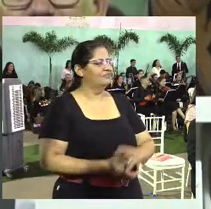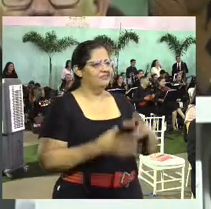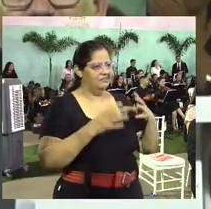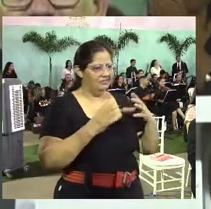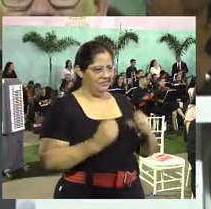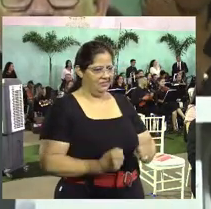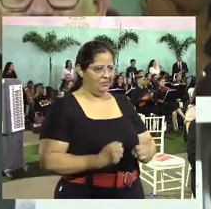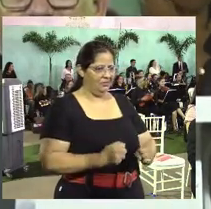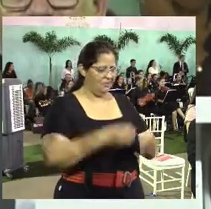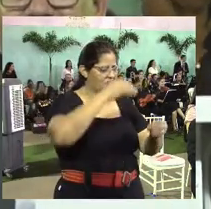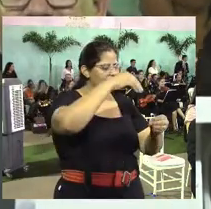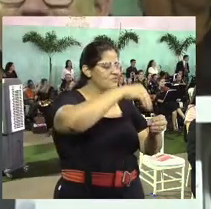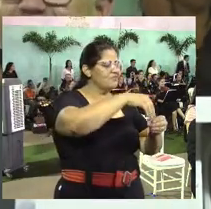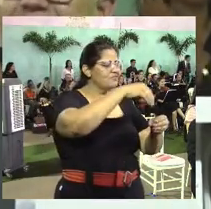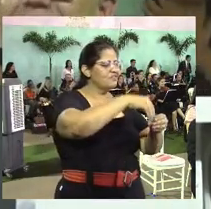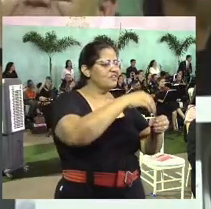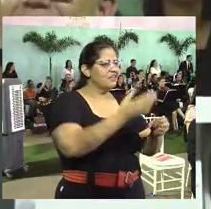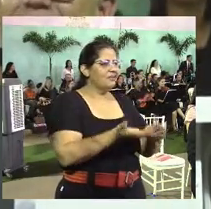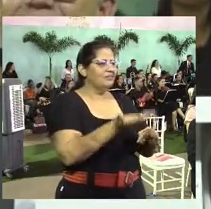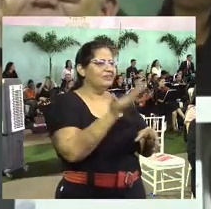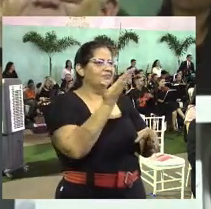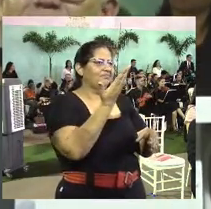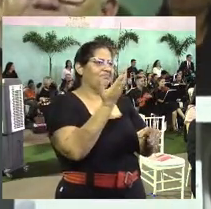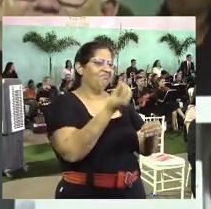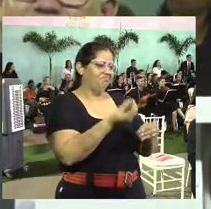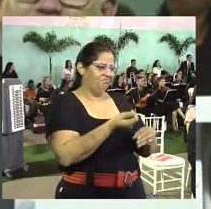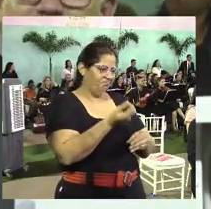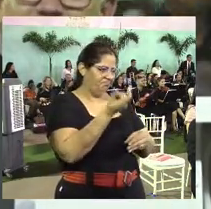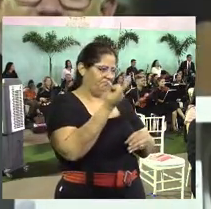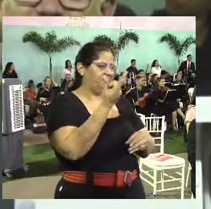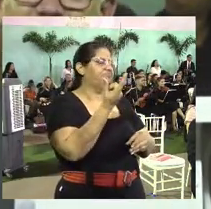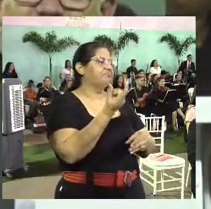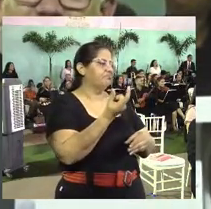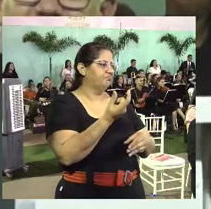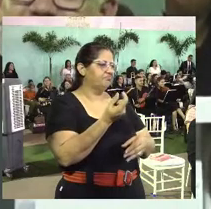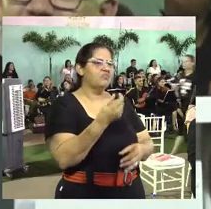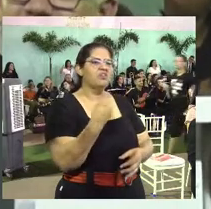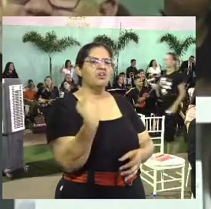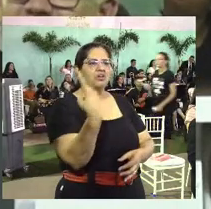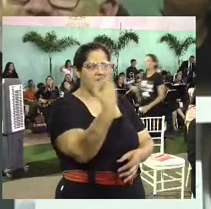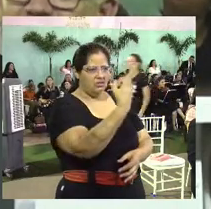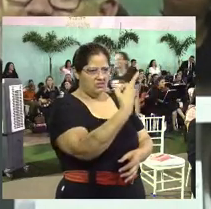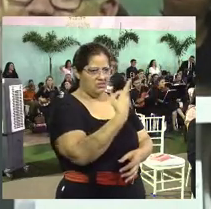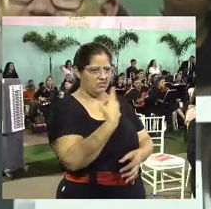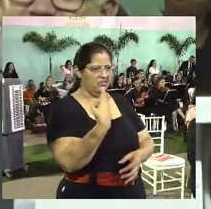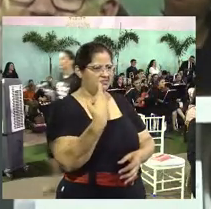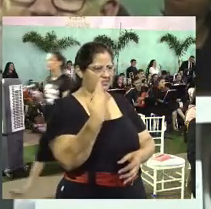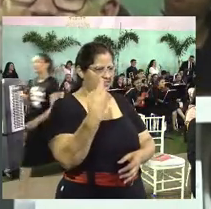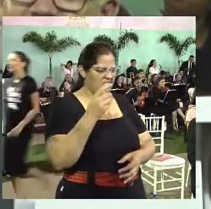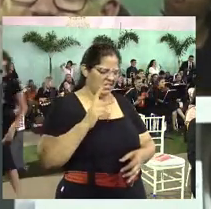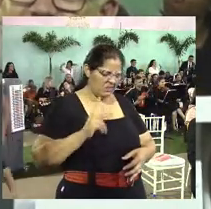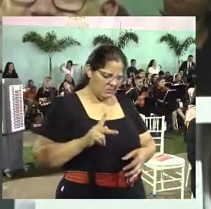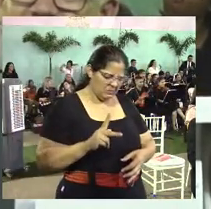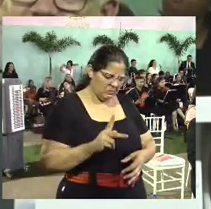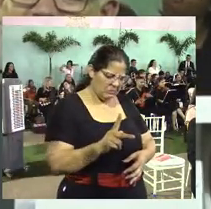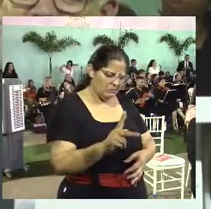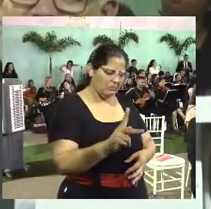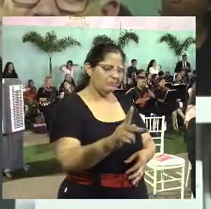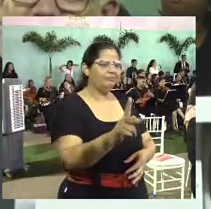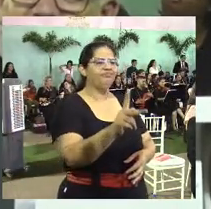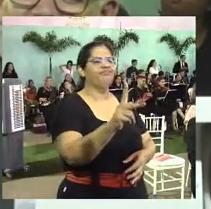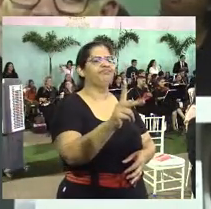posso ofertar uma oferta maior mas isso tudo é se você continuar e perseverar